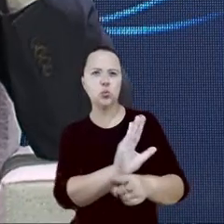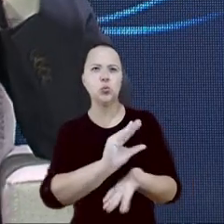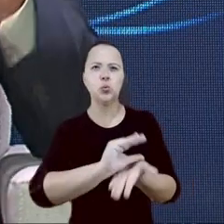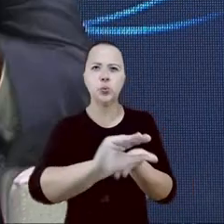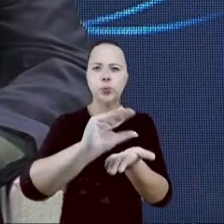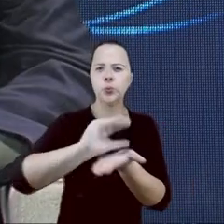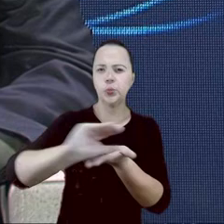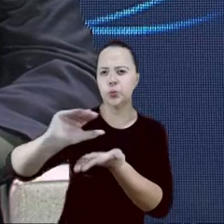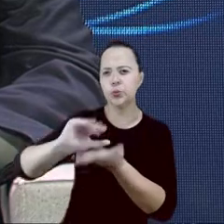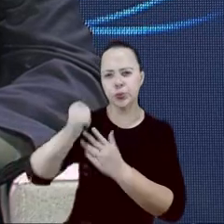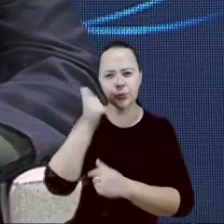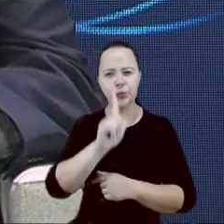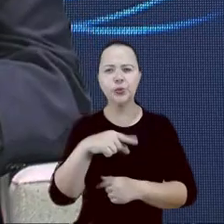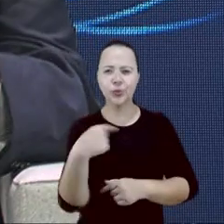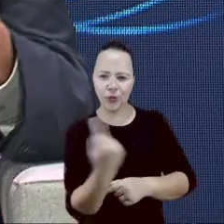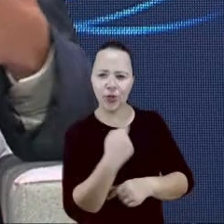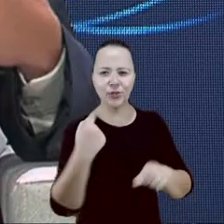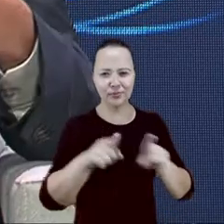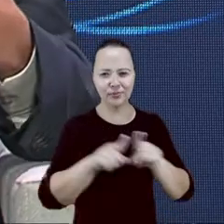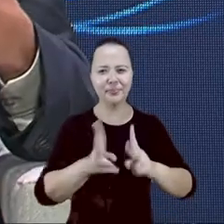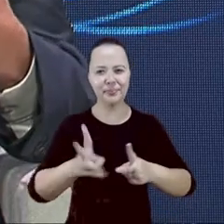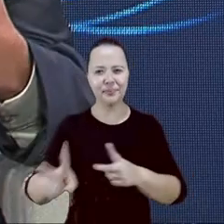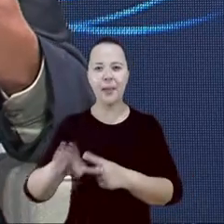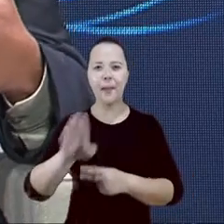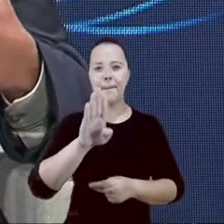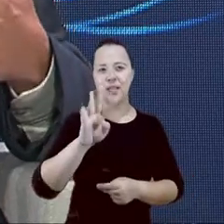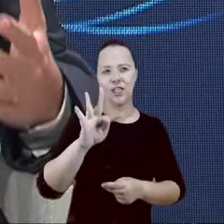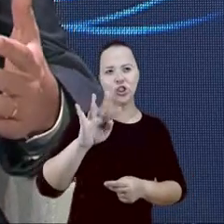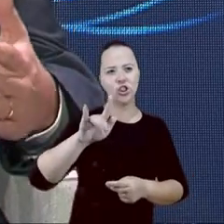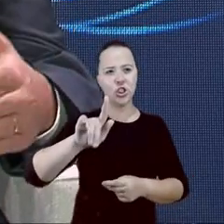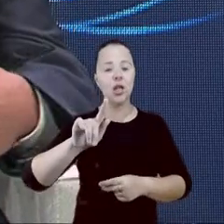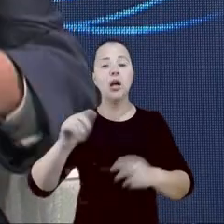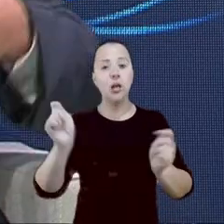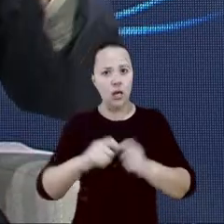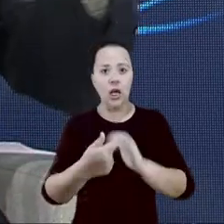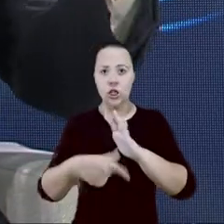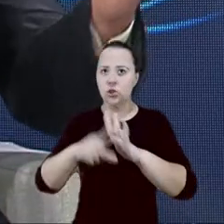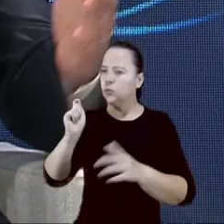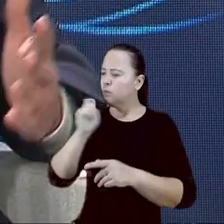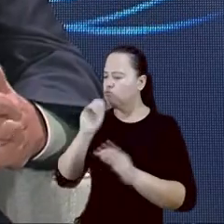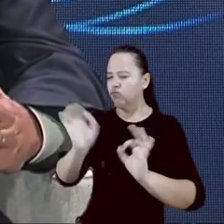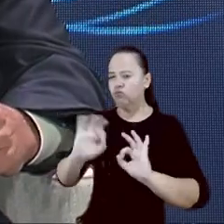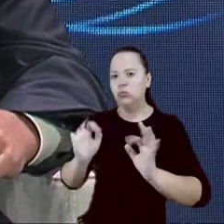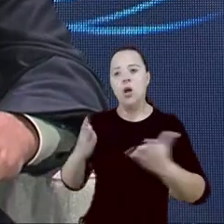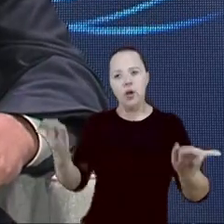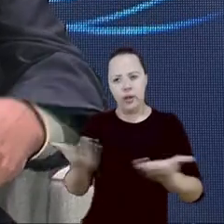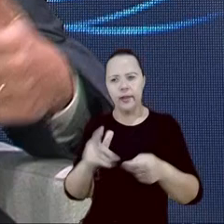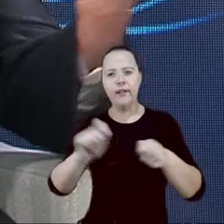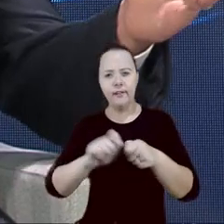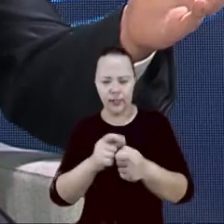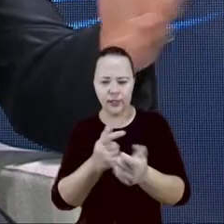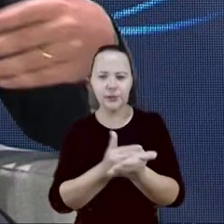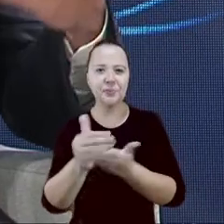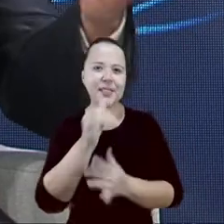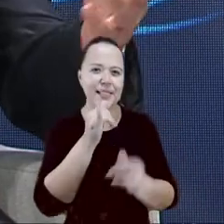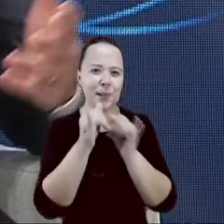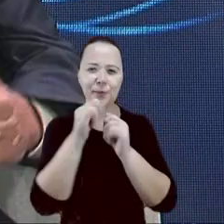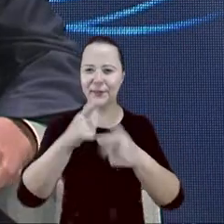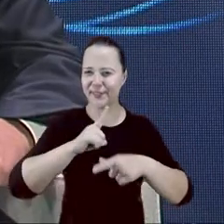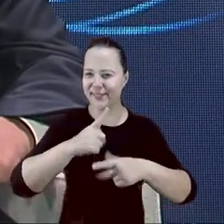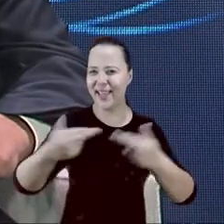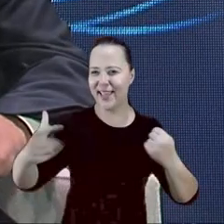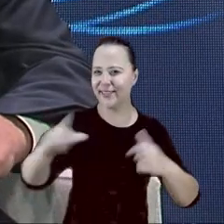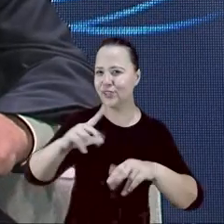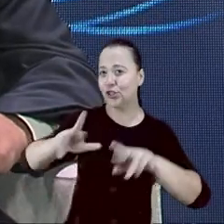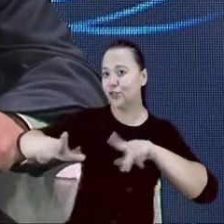mercados nós mesmo na betejasse lá atrás a gente não fazia crédito né hoje em dia a gente faz e tem vários outros exemplos no mercado e vai chorarias né que